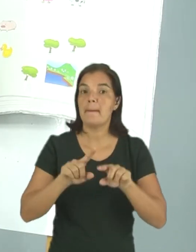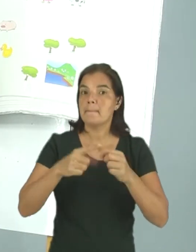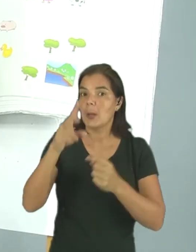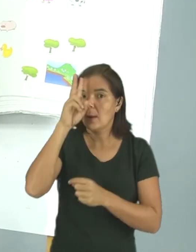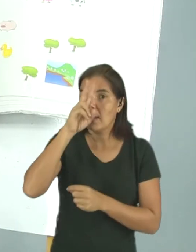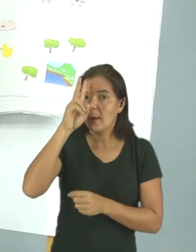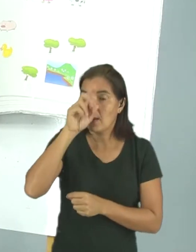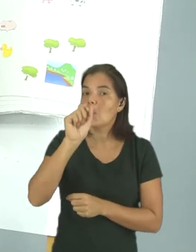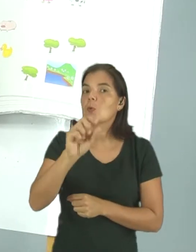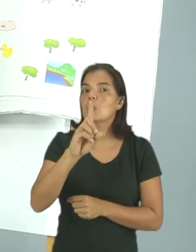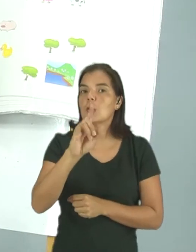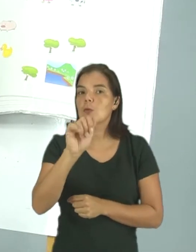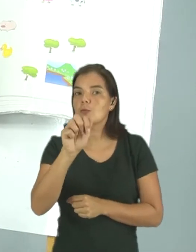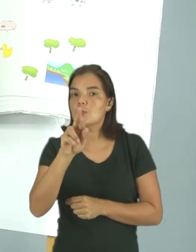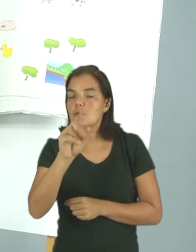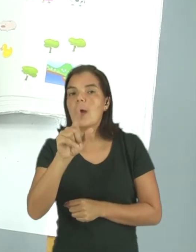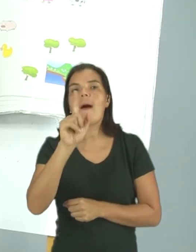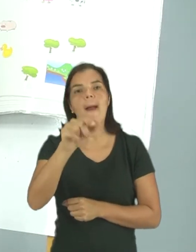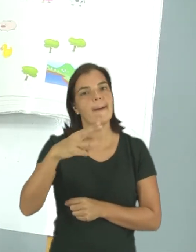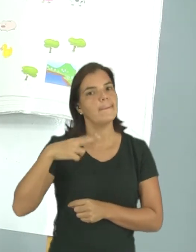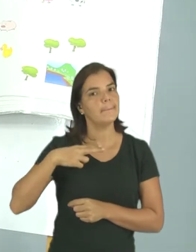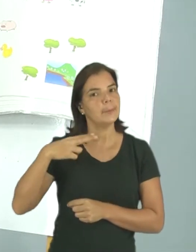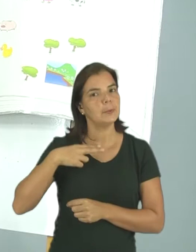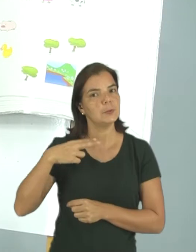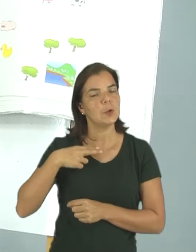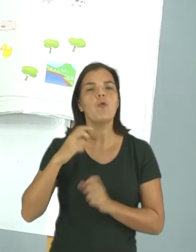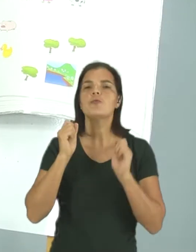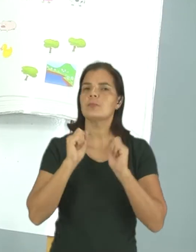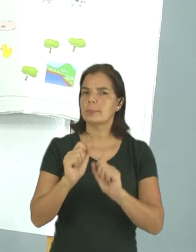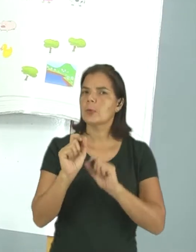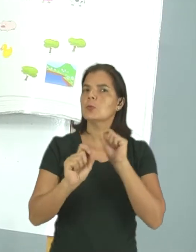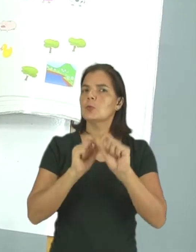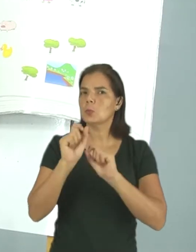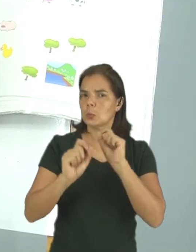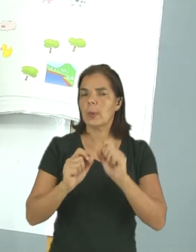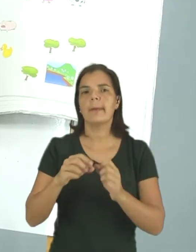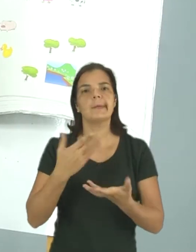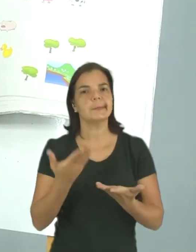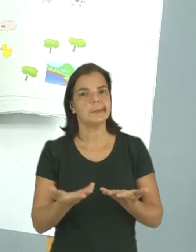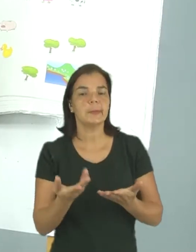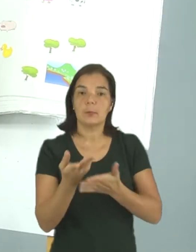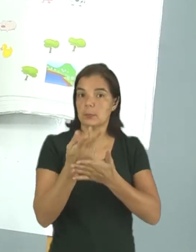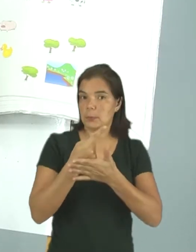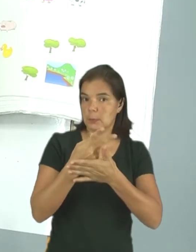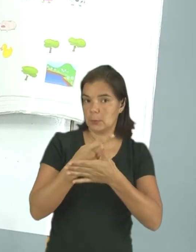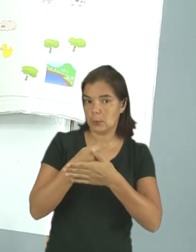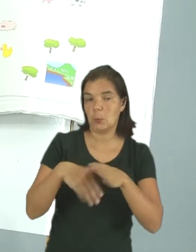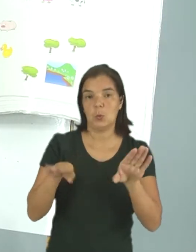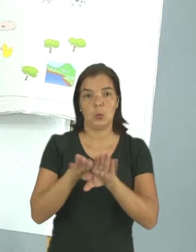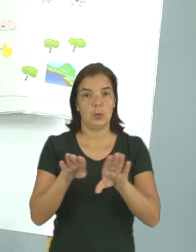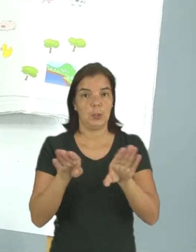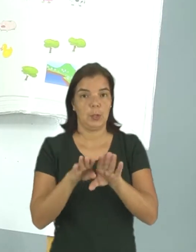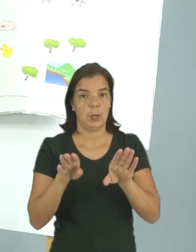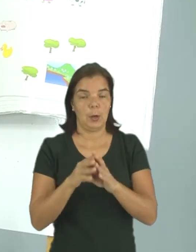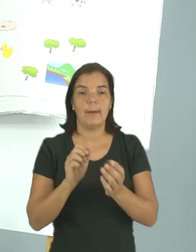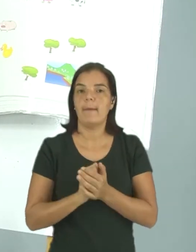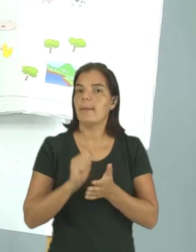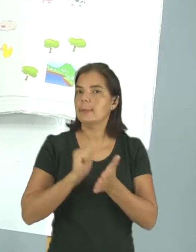Mas lembre-se, o diário é pessoal. Você pode fazer esse diário tanto desenhando, tanto